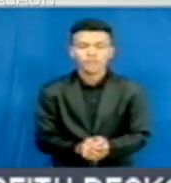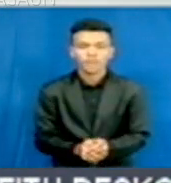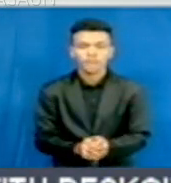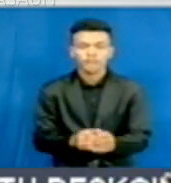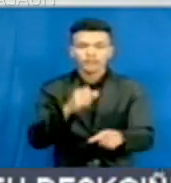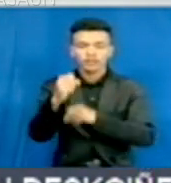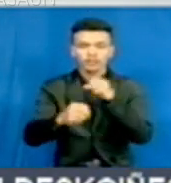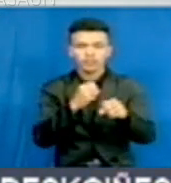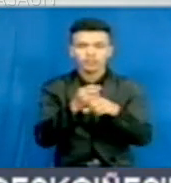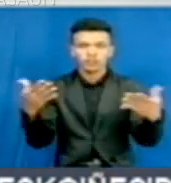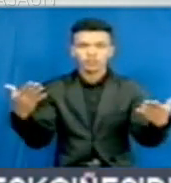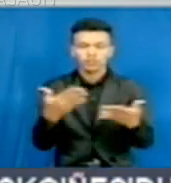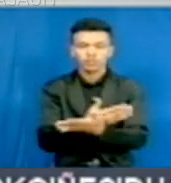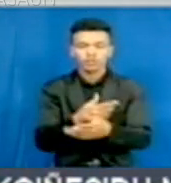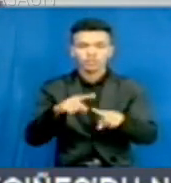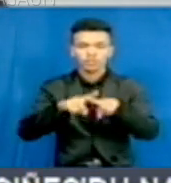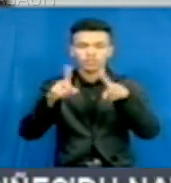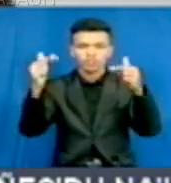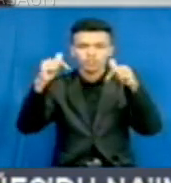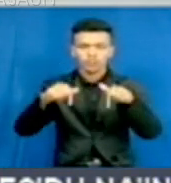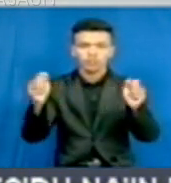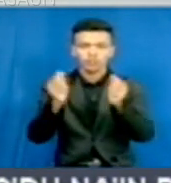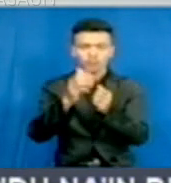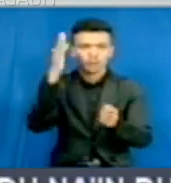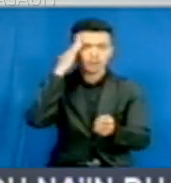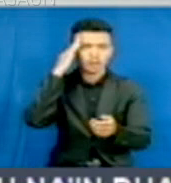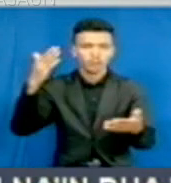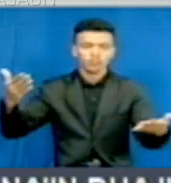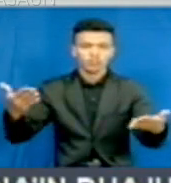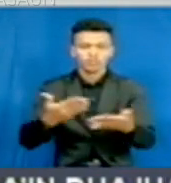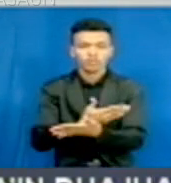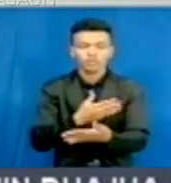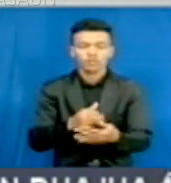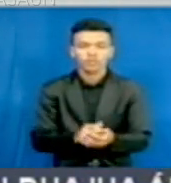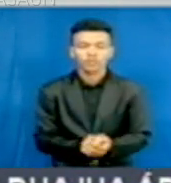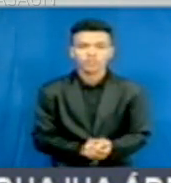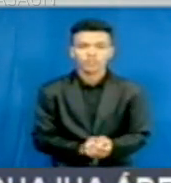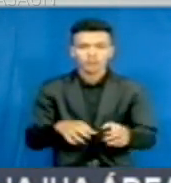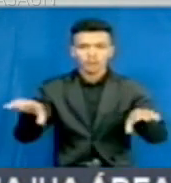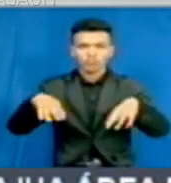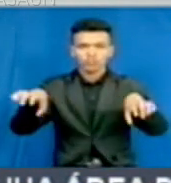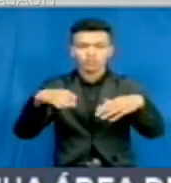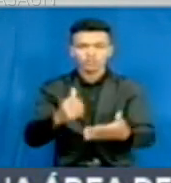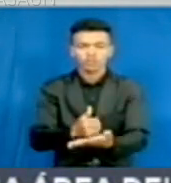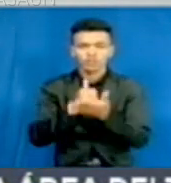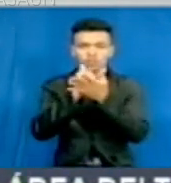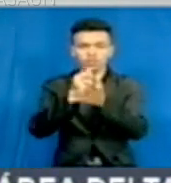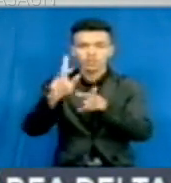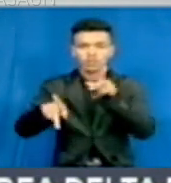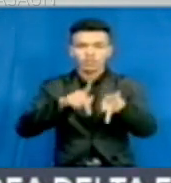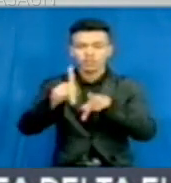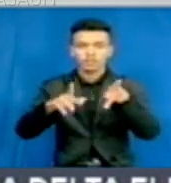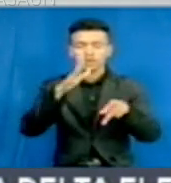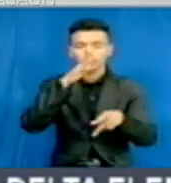a tinham fonda, né? Mais energia fonda, mais perspectiva, conseguir energia futuro, a tu servir, e tania povo cheira, e tania na